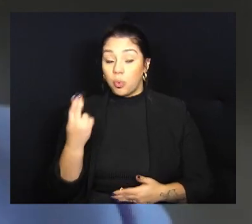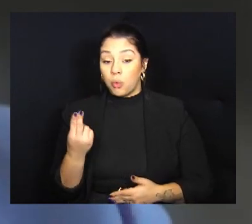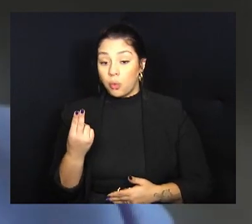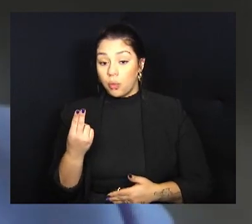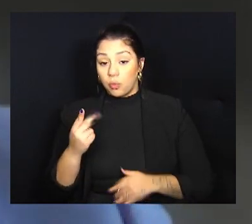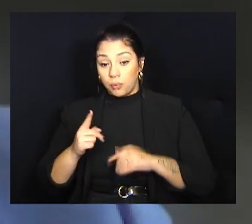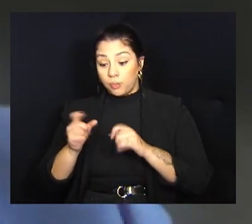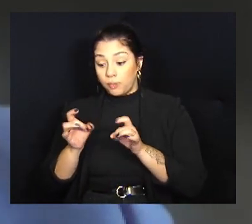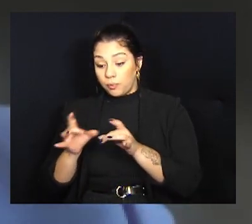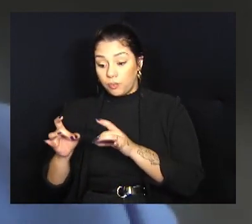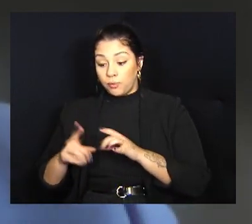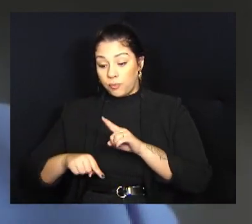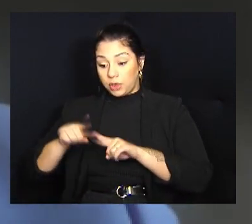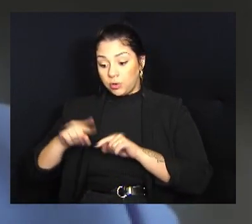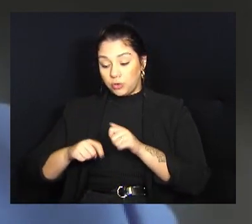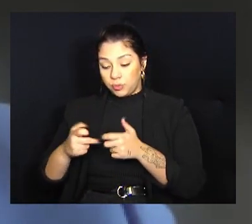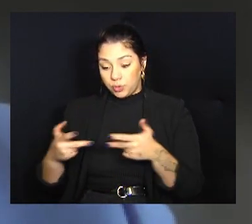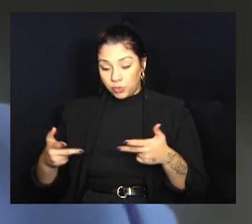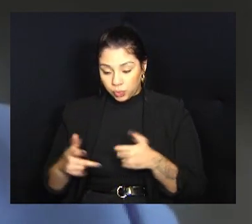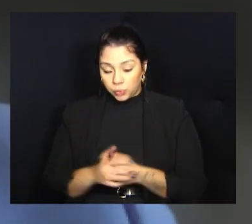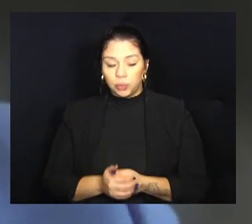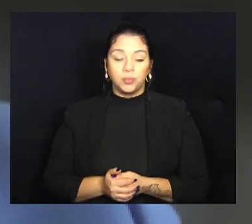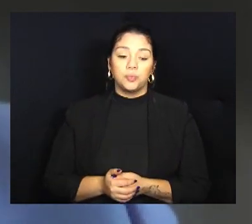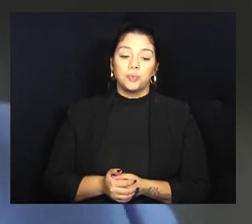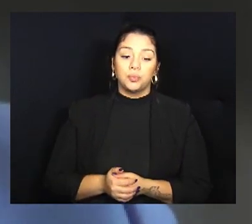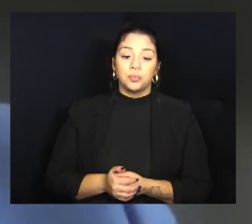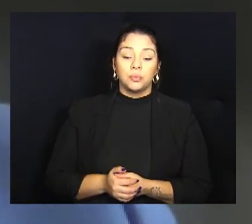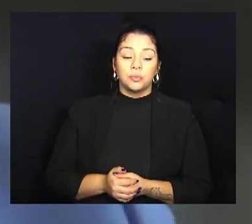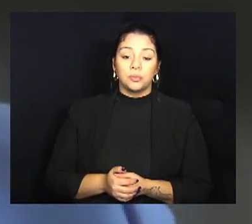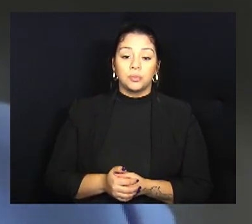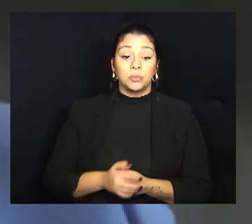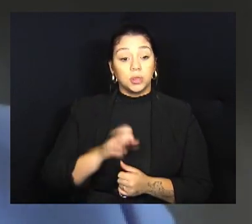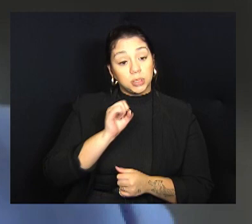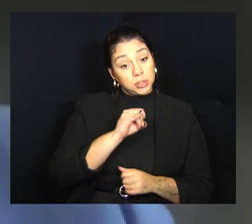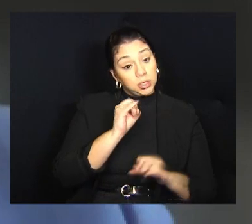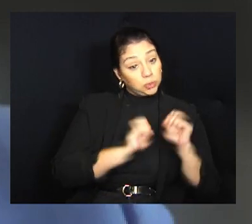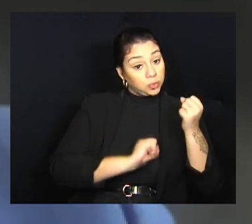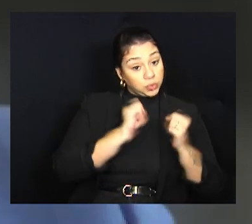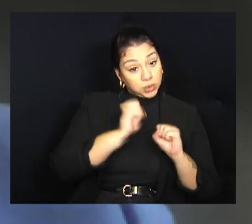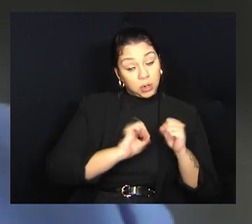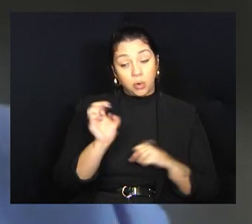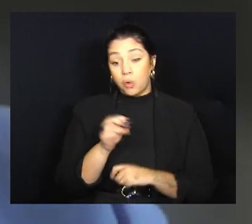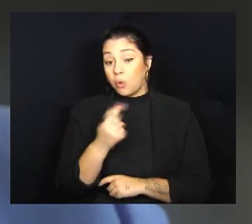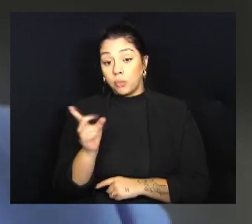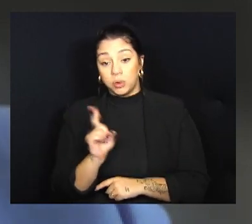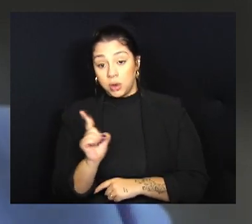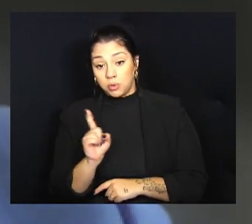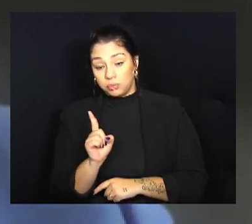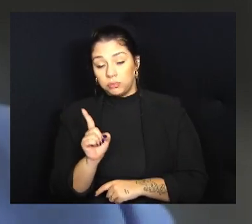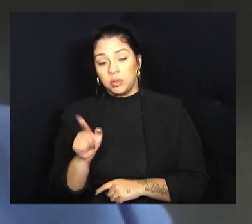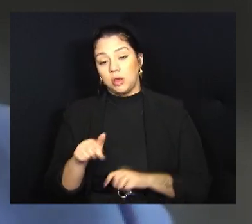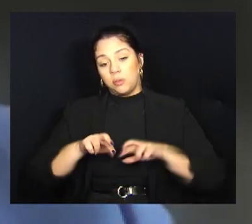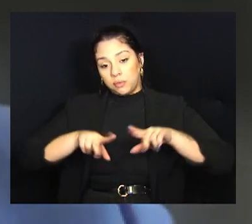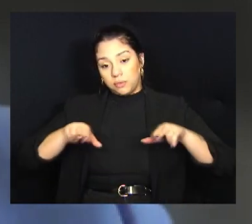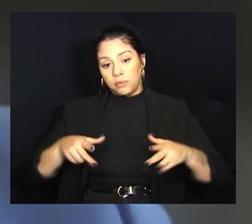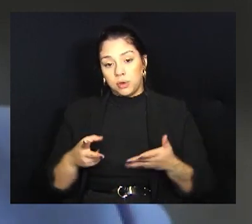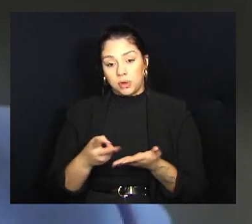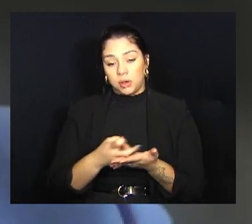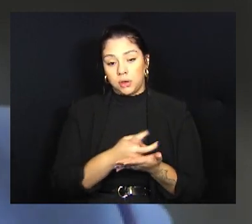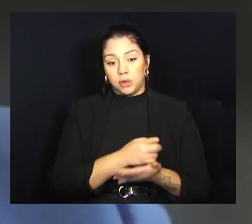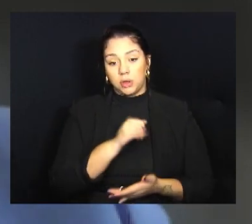ou venda de mercadorias, e se industrialização ou não, são vários tributos. Tem ICMS,